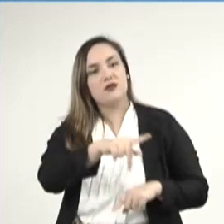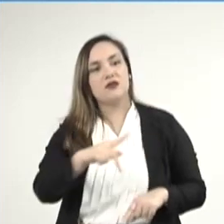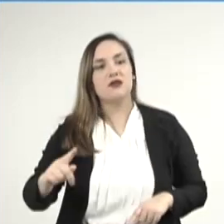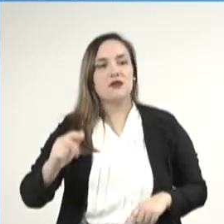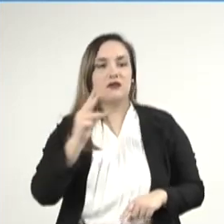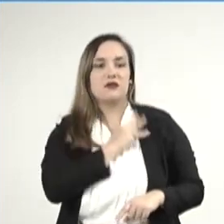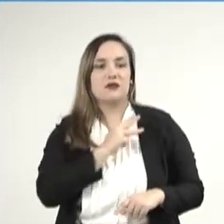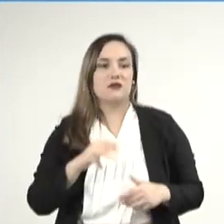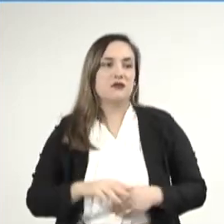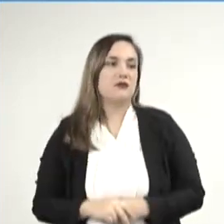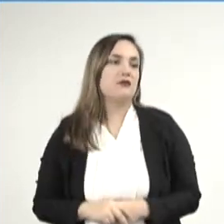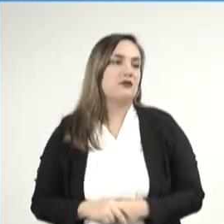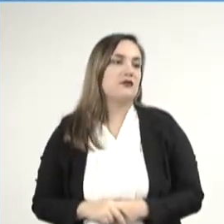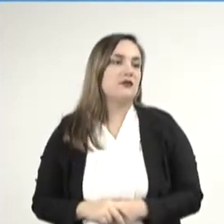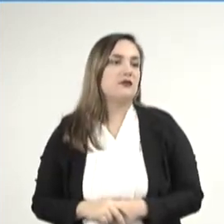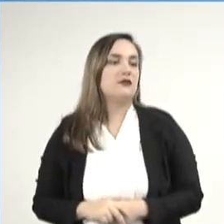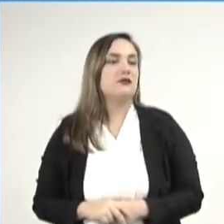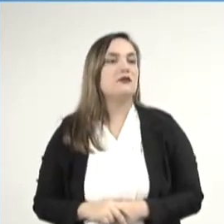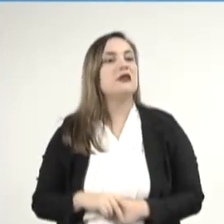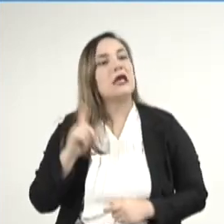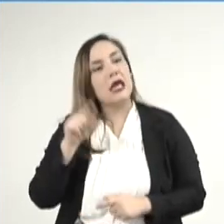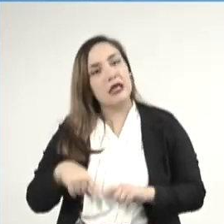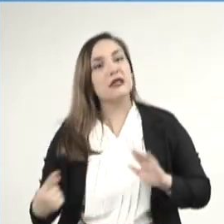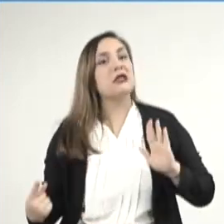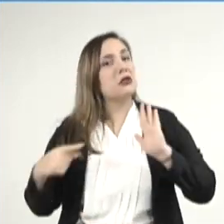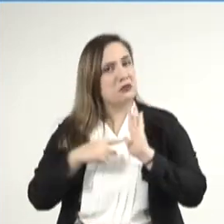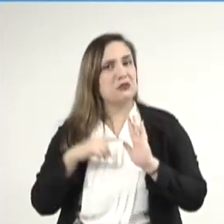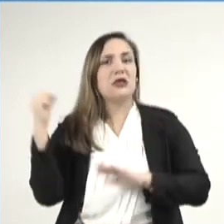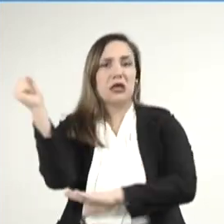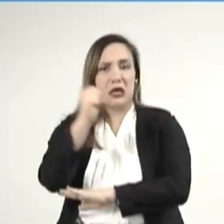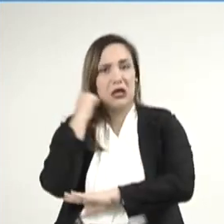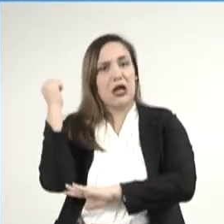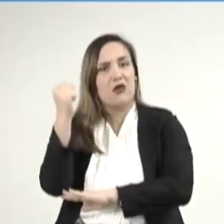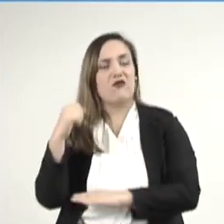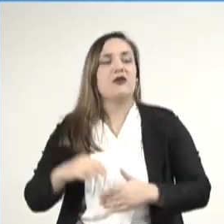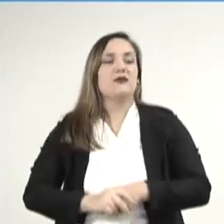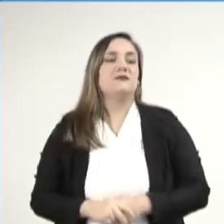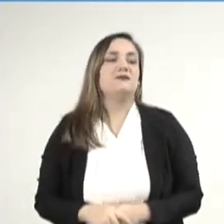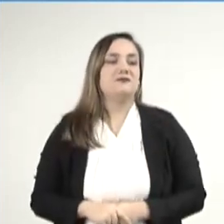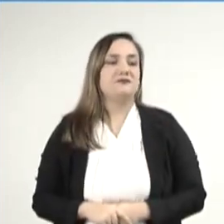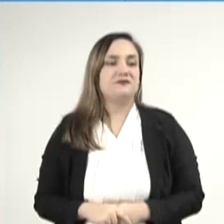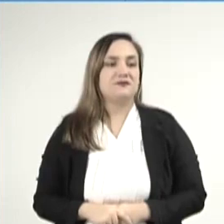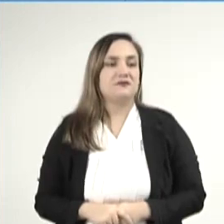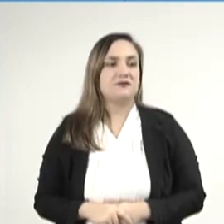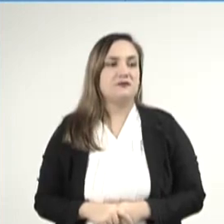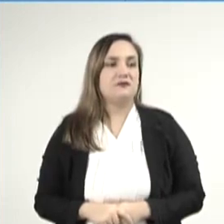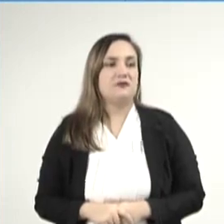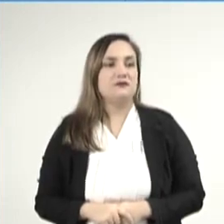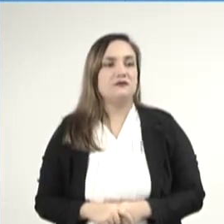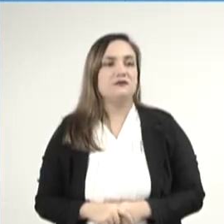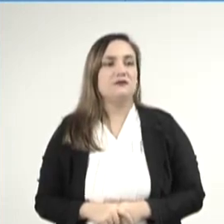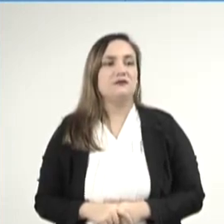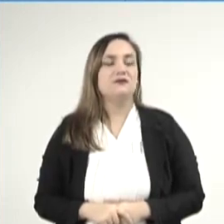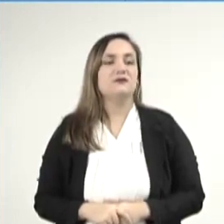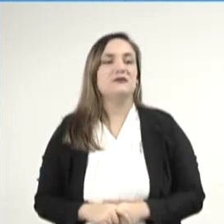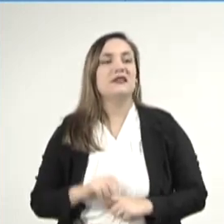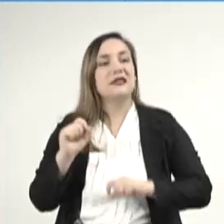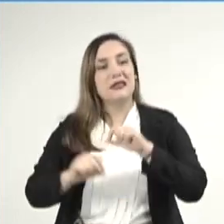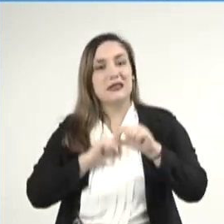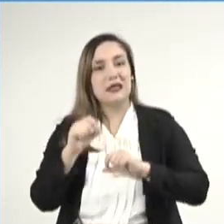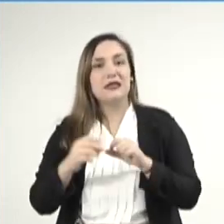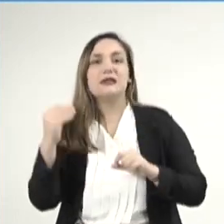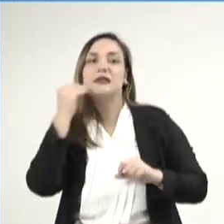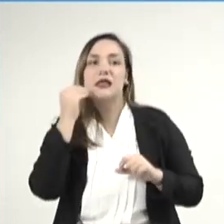Então, são acusações gravíssimas E quem atentou